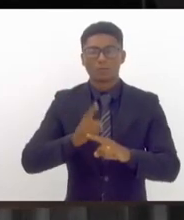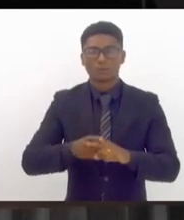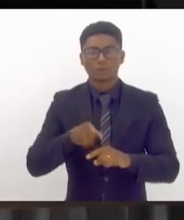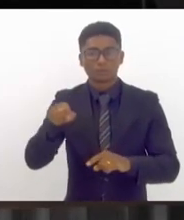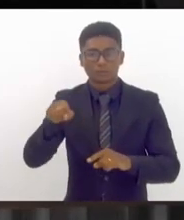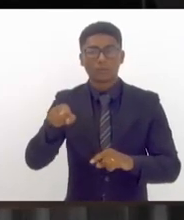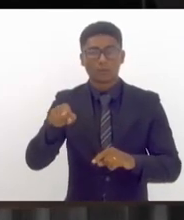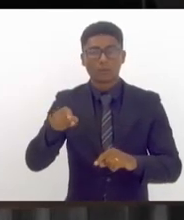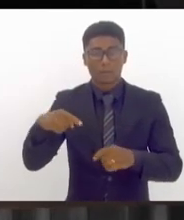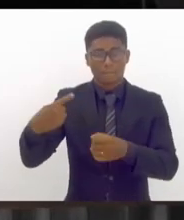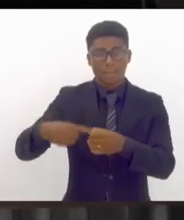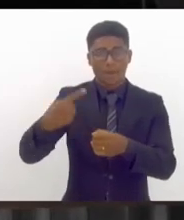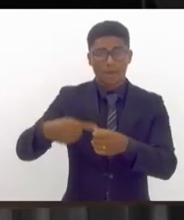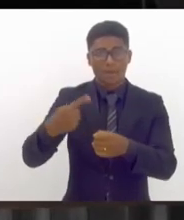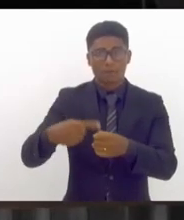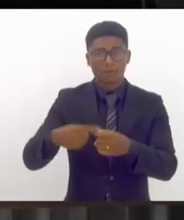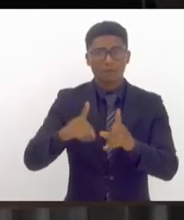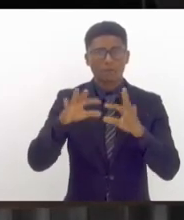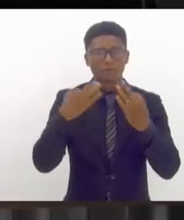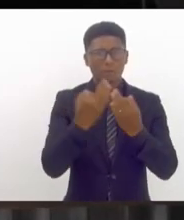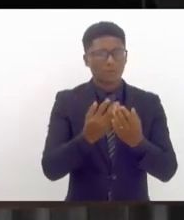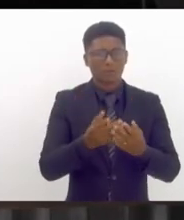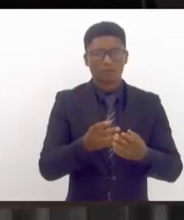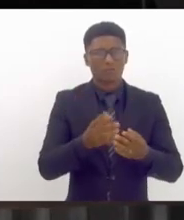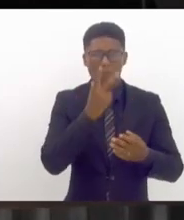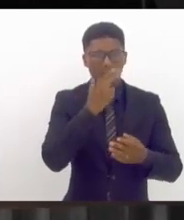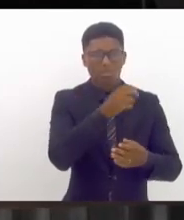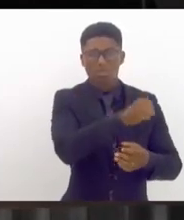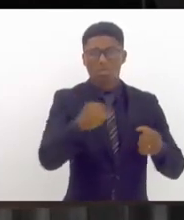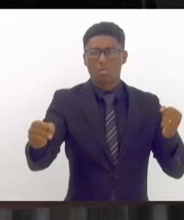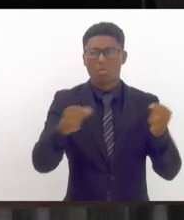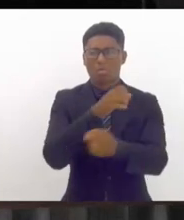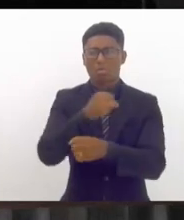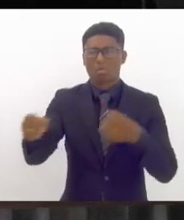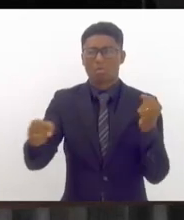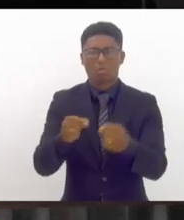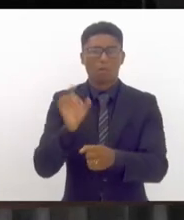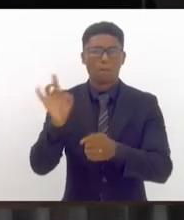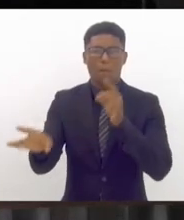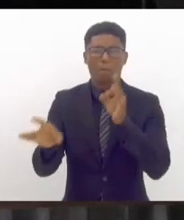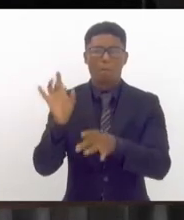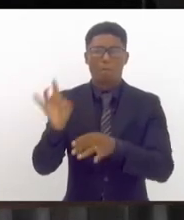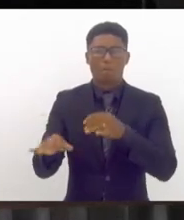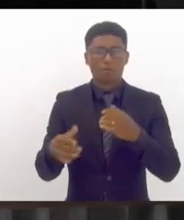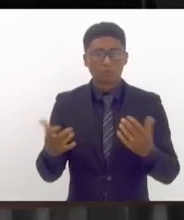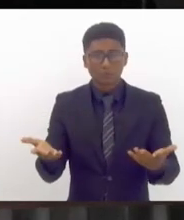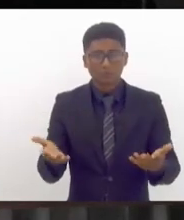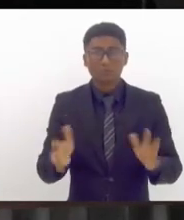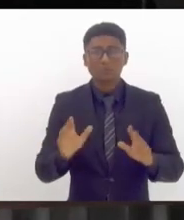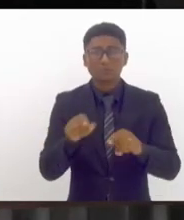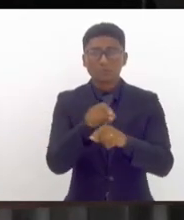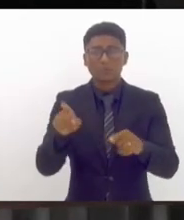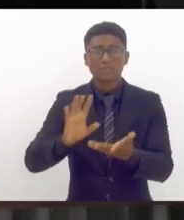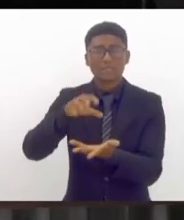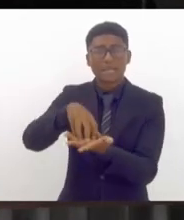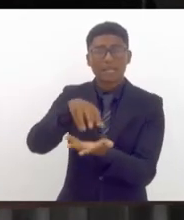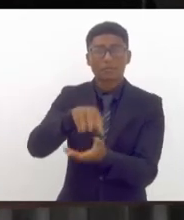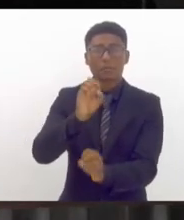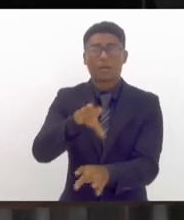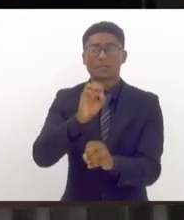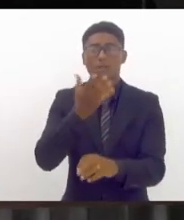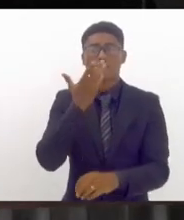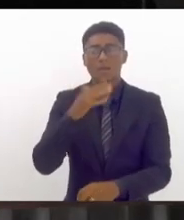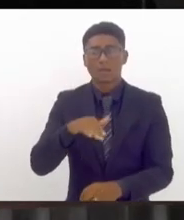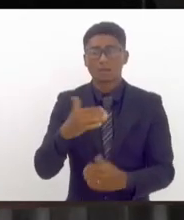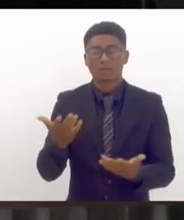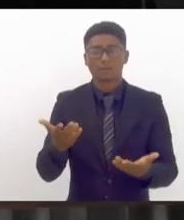jogadas lá no bairro, sem nenhum respeito de cultura de vizinhança, de laços familiares, sem centro de educação infantil, sem posto